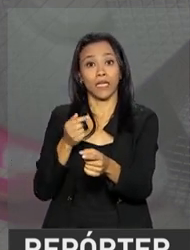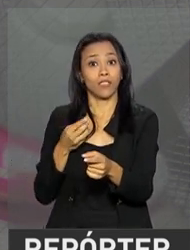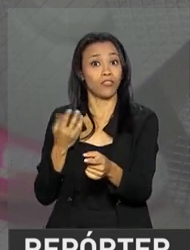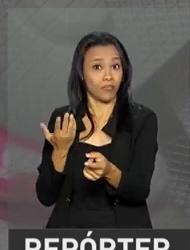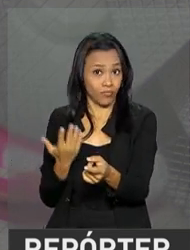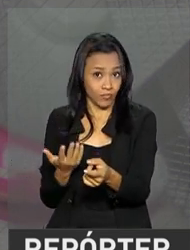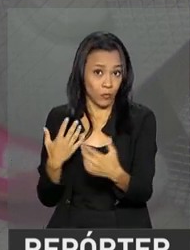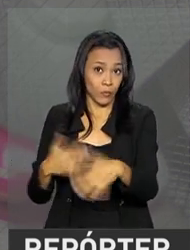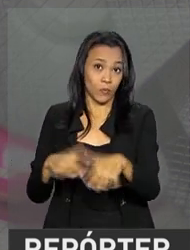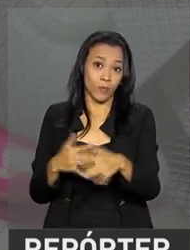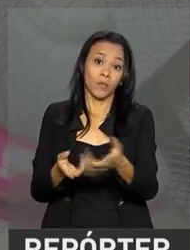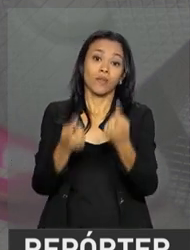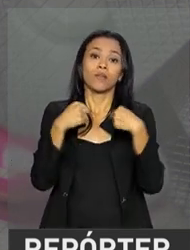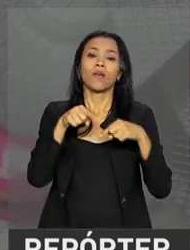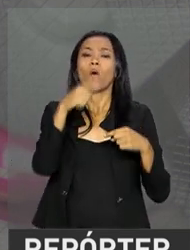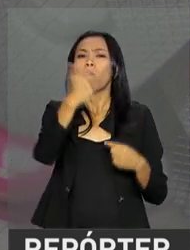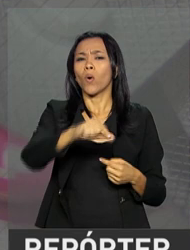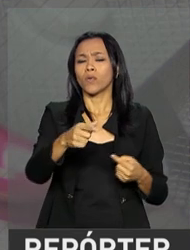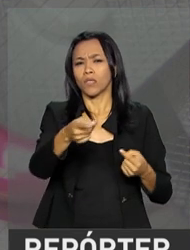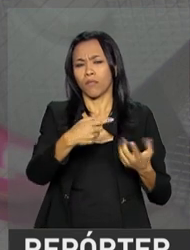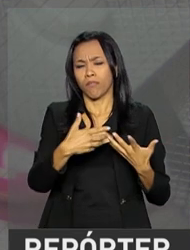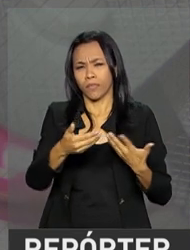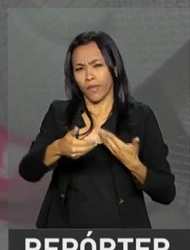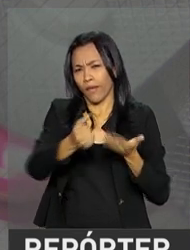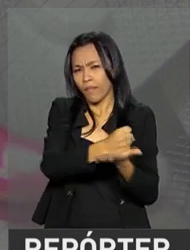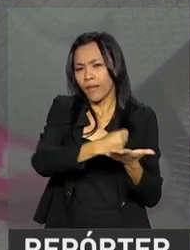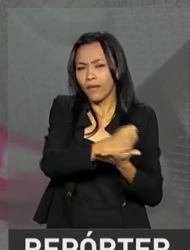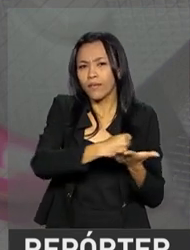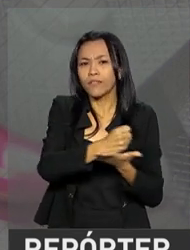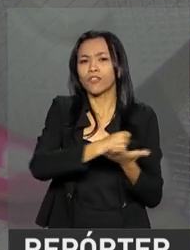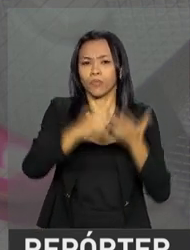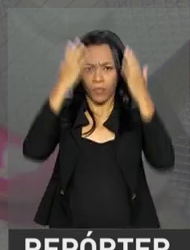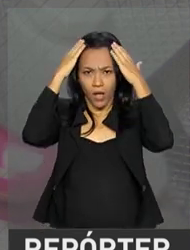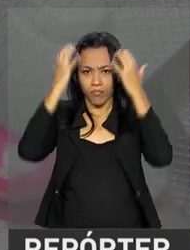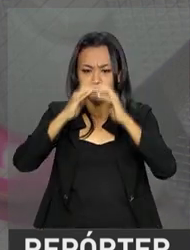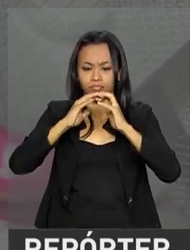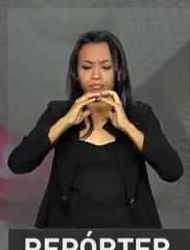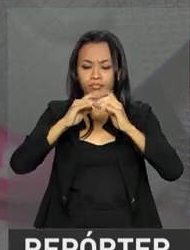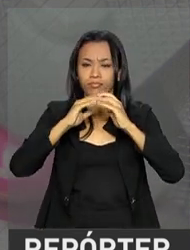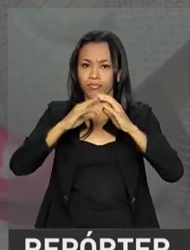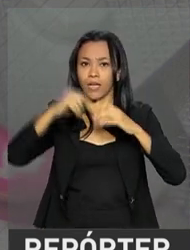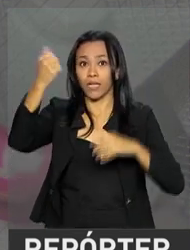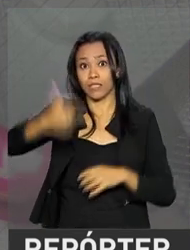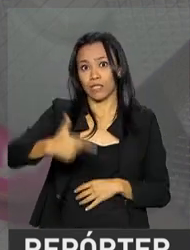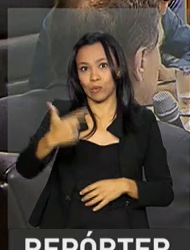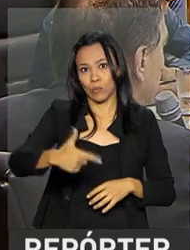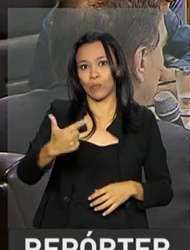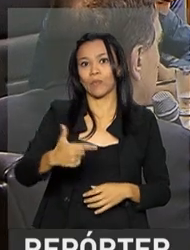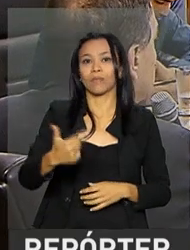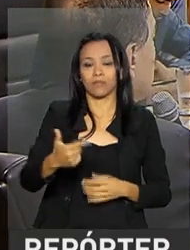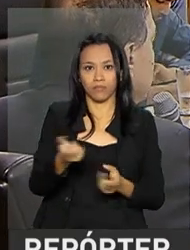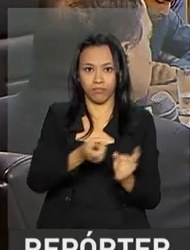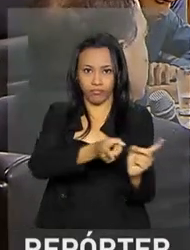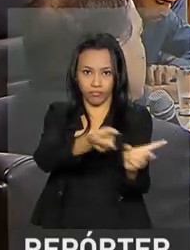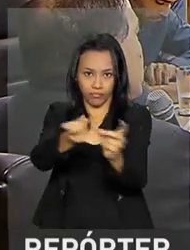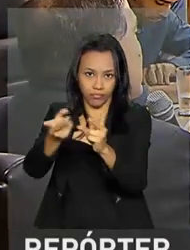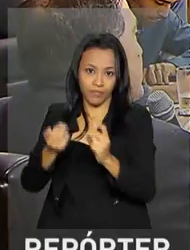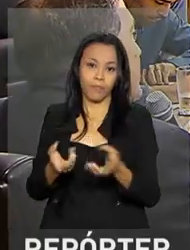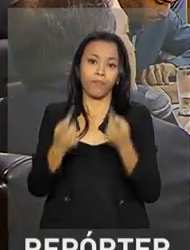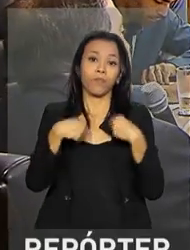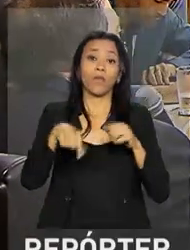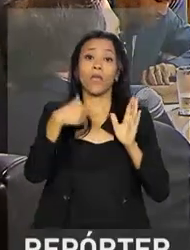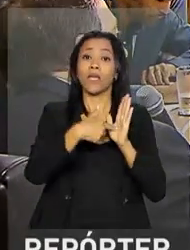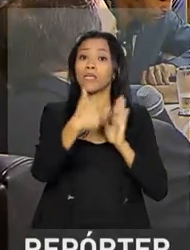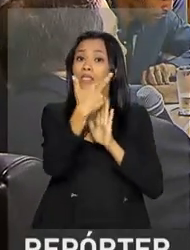substâncias para tratar doenças do sistema nervoso central ficaram com a segunda maior fatia o documento contribui